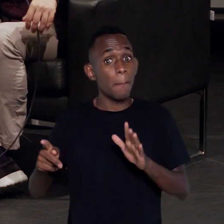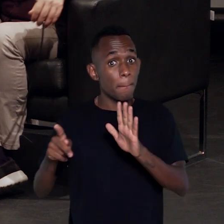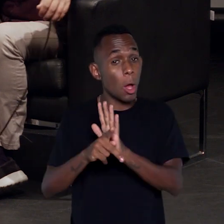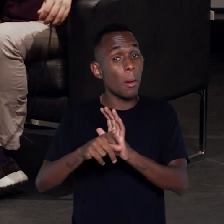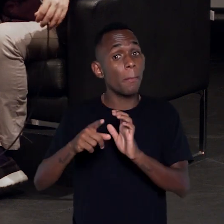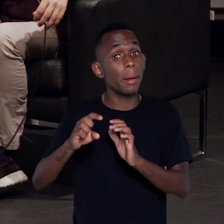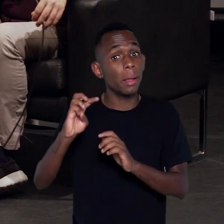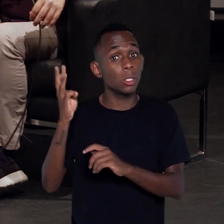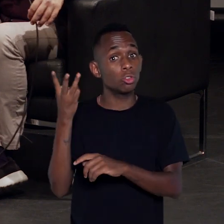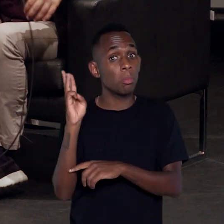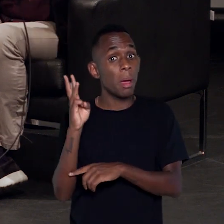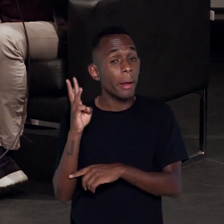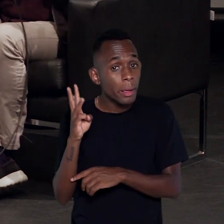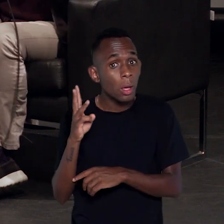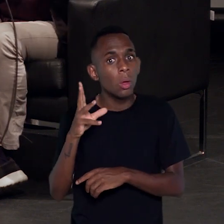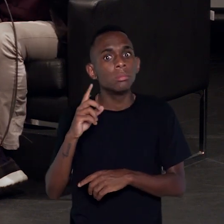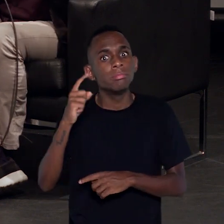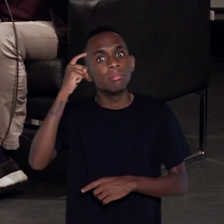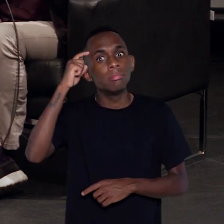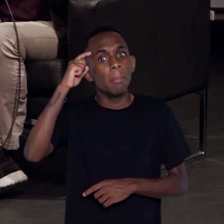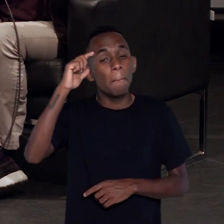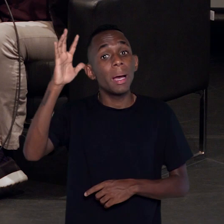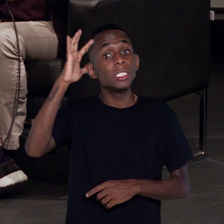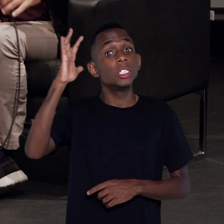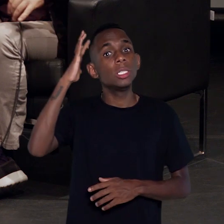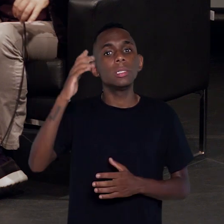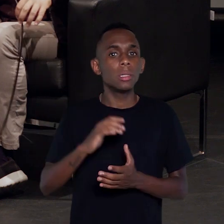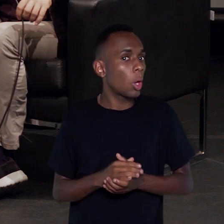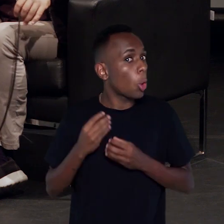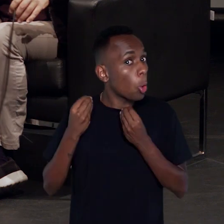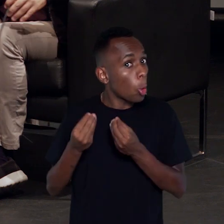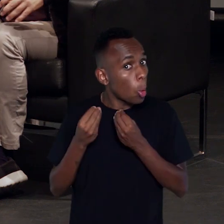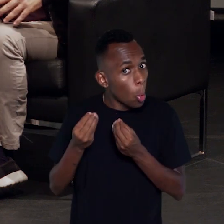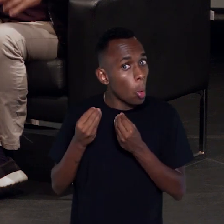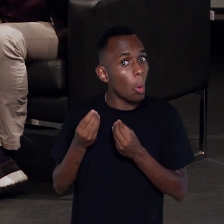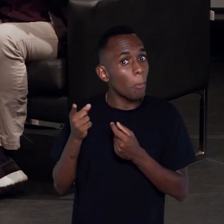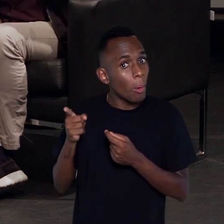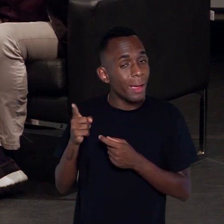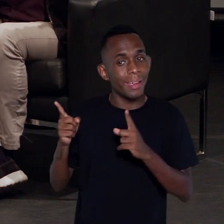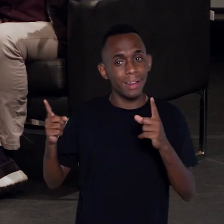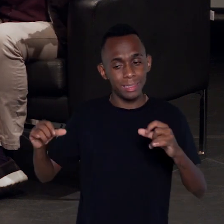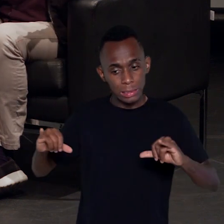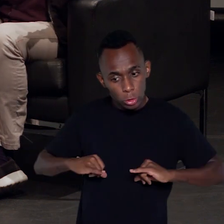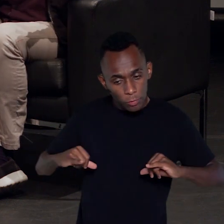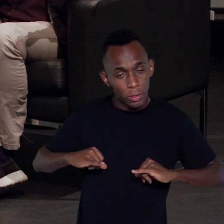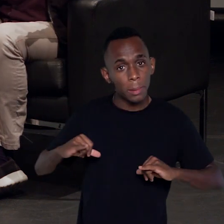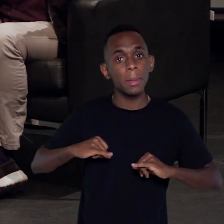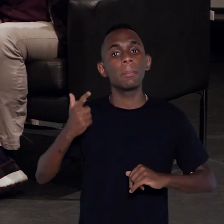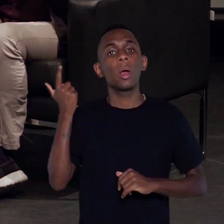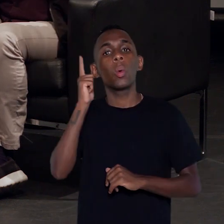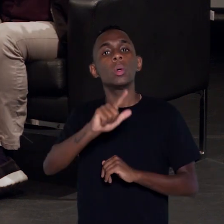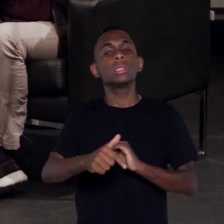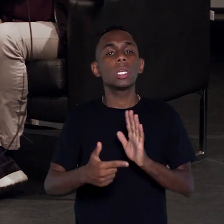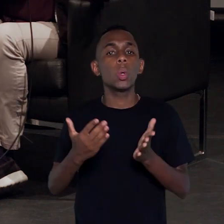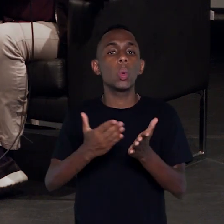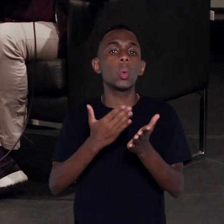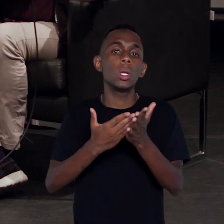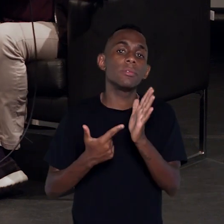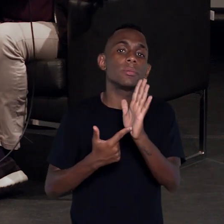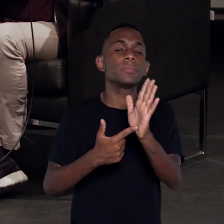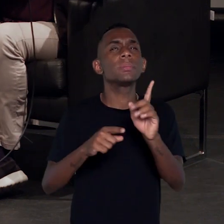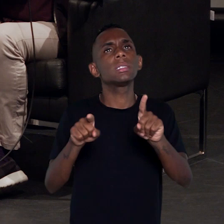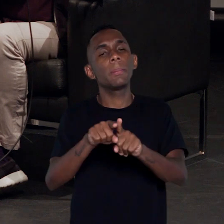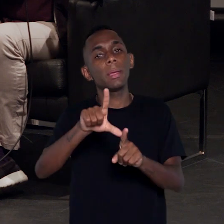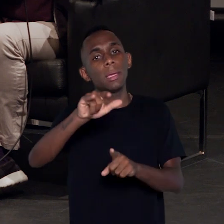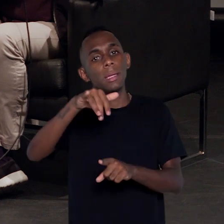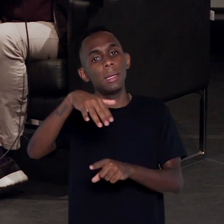no Maranhão. Ou seja, imagine o que essa autora não passou para ter seu livro publicado. Se a gente for pensar